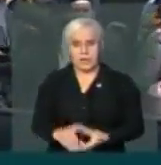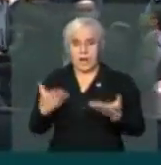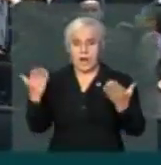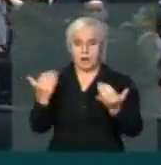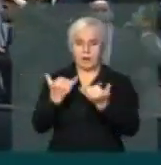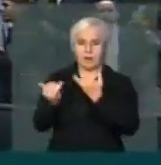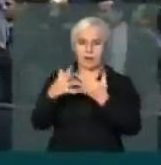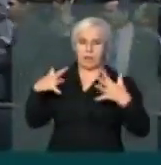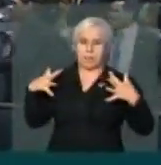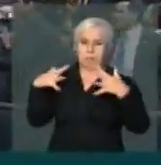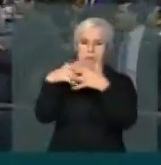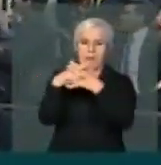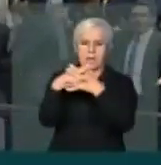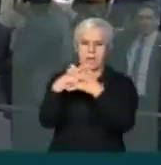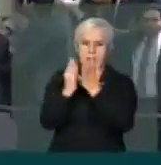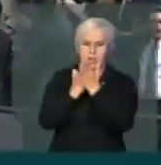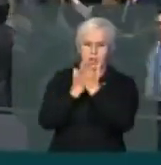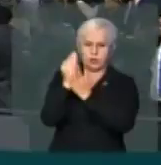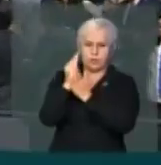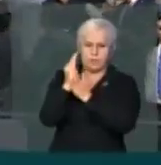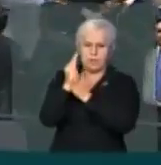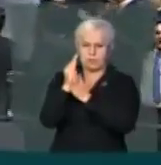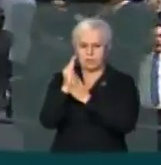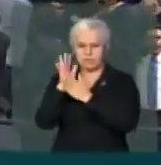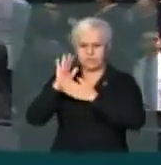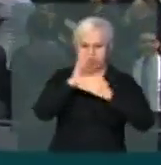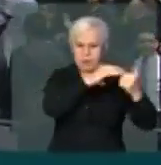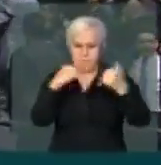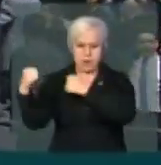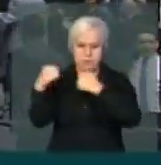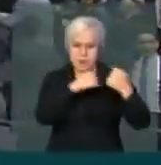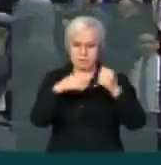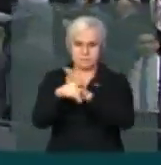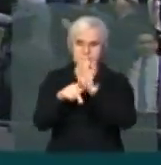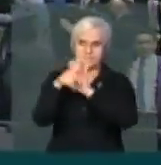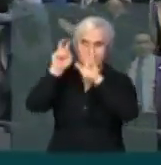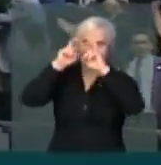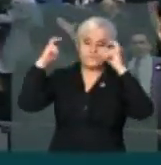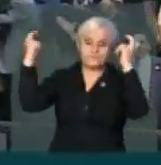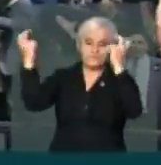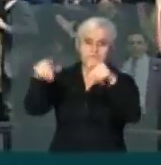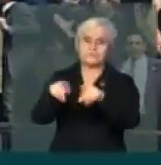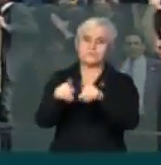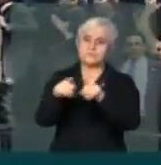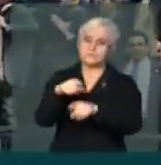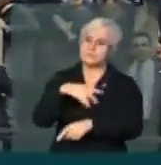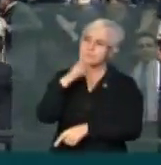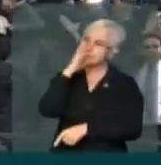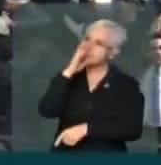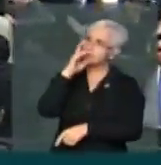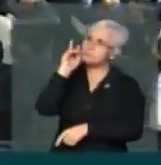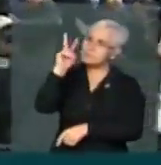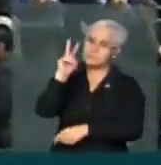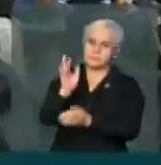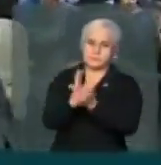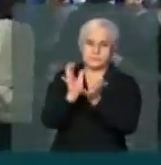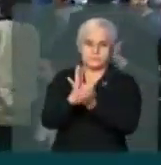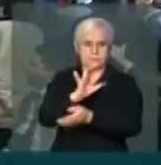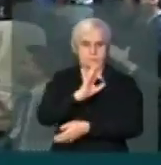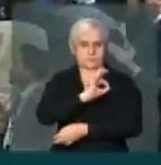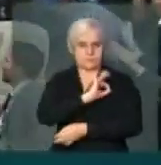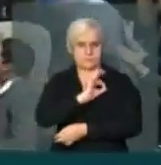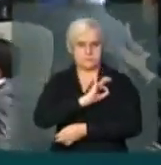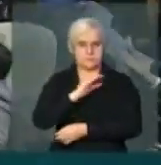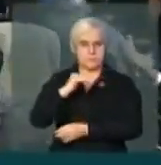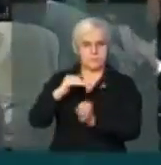um certo tumulto e um princípio de empurra-empurra nas galerias. Vemos lá a presença dos policiais do